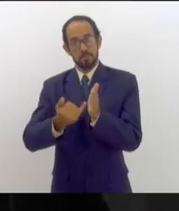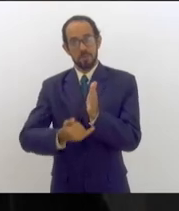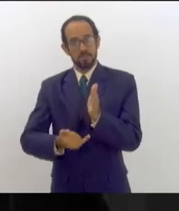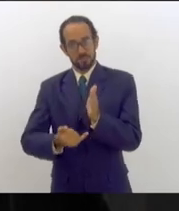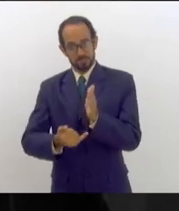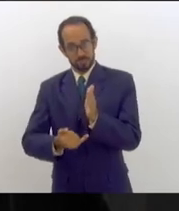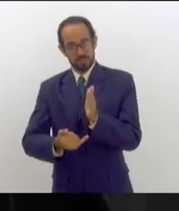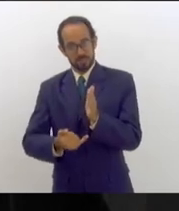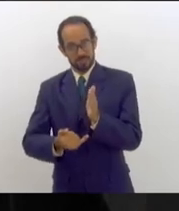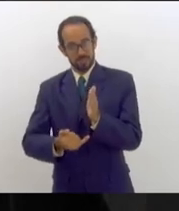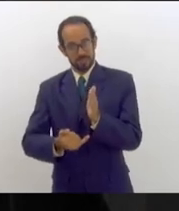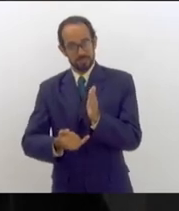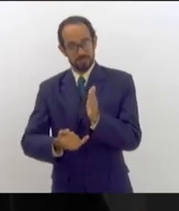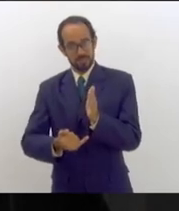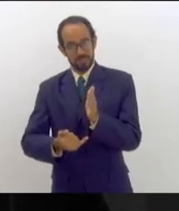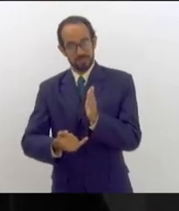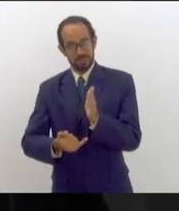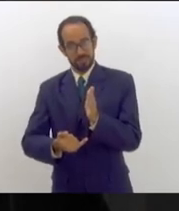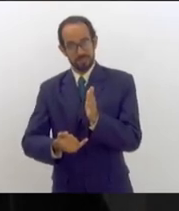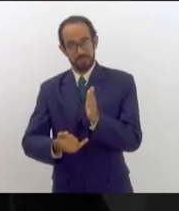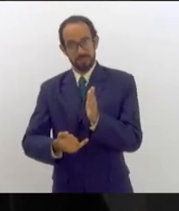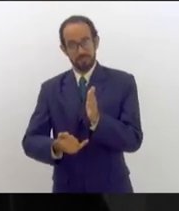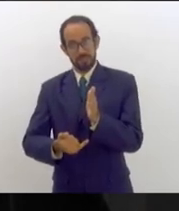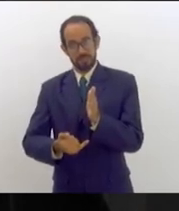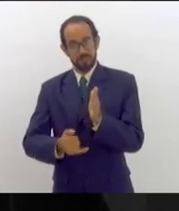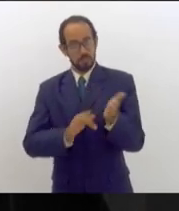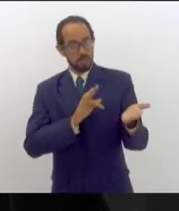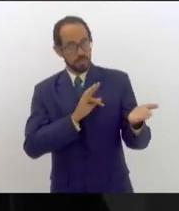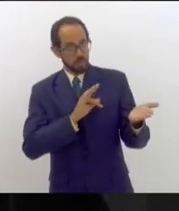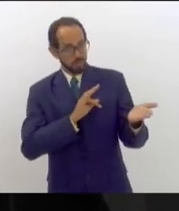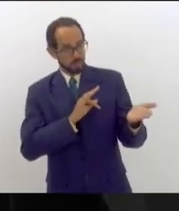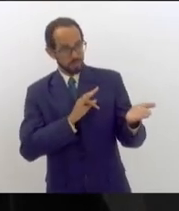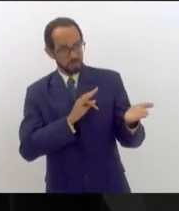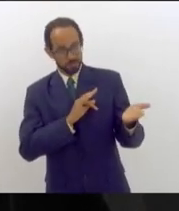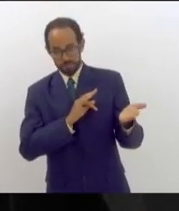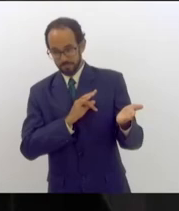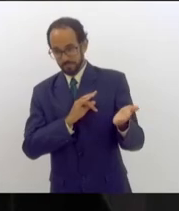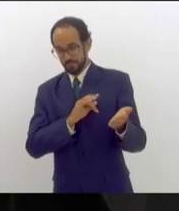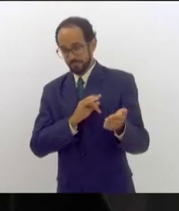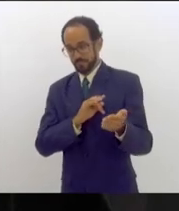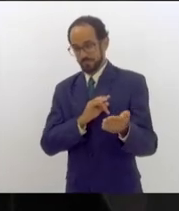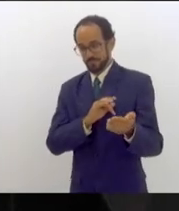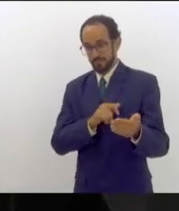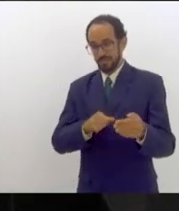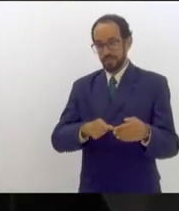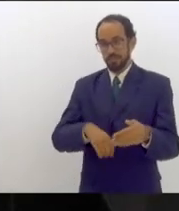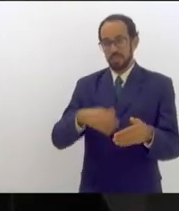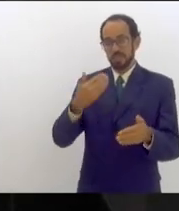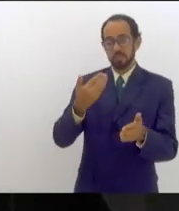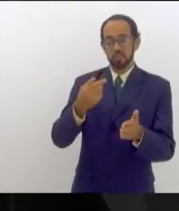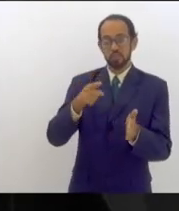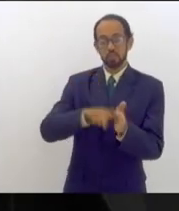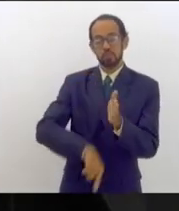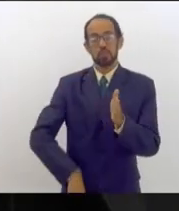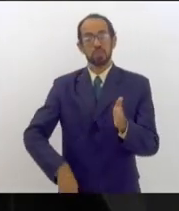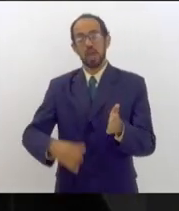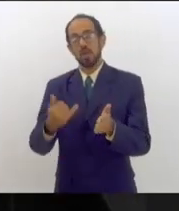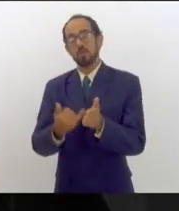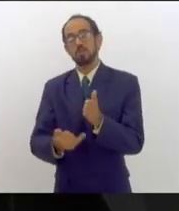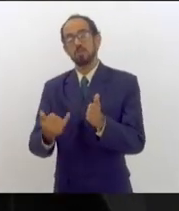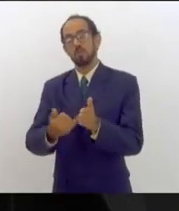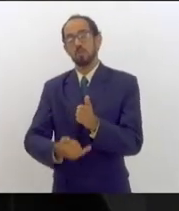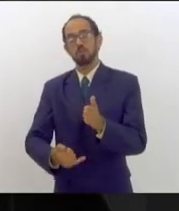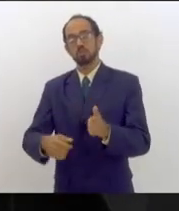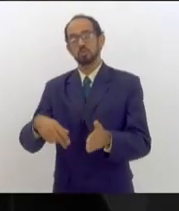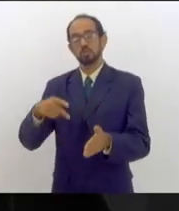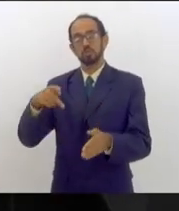deputada Marta Rocha só a questão relevante que cobrará o imposto sobre o óleo duplo óleo bruto